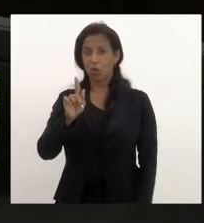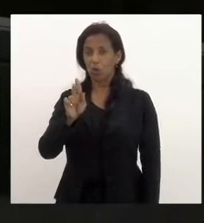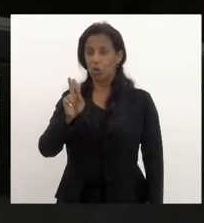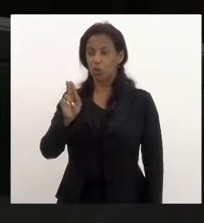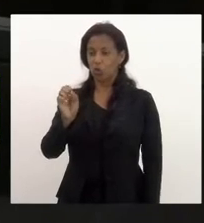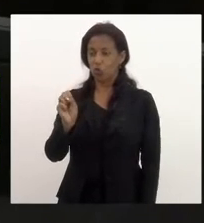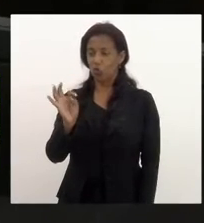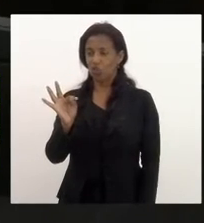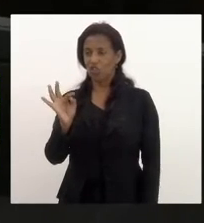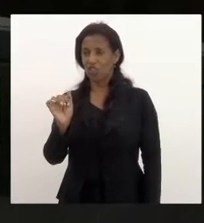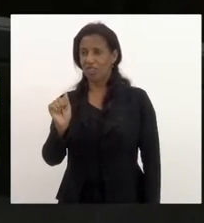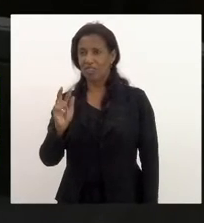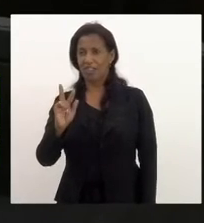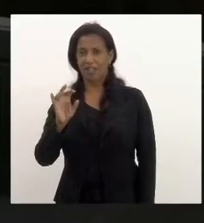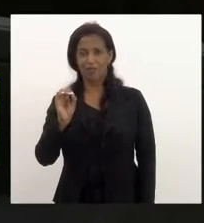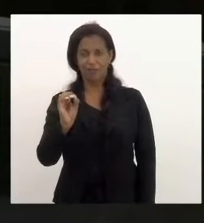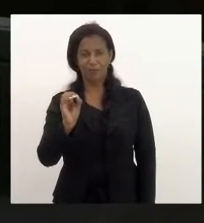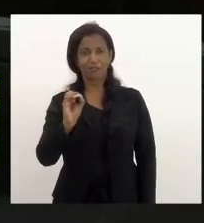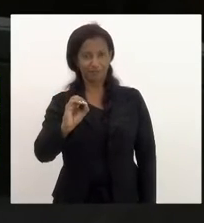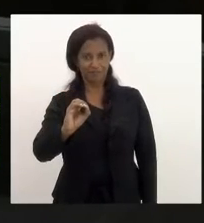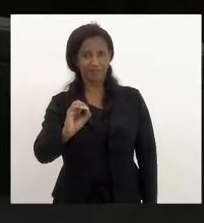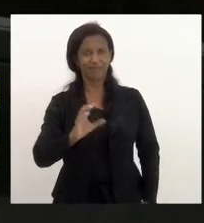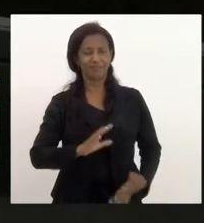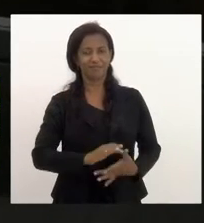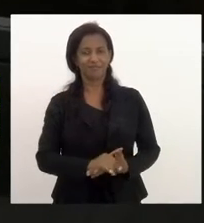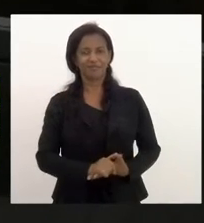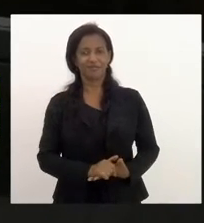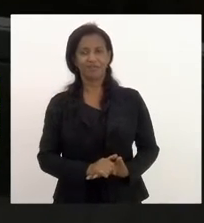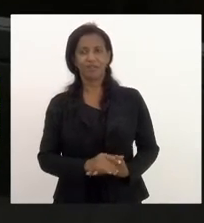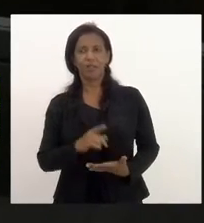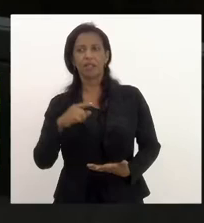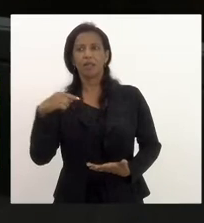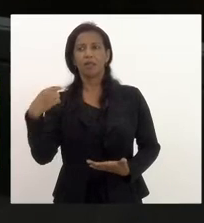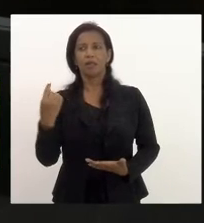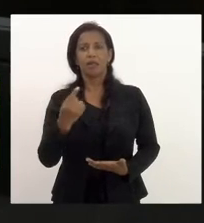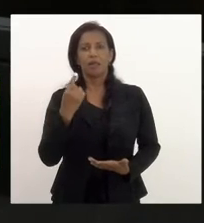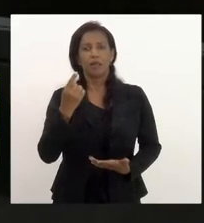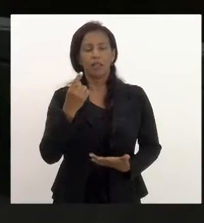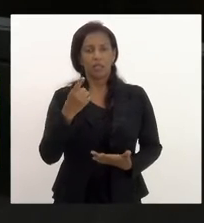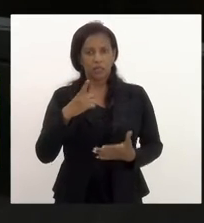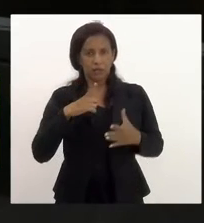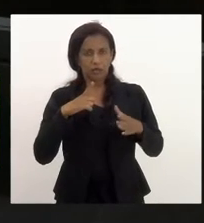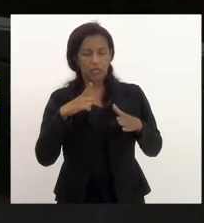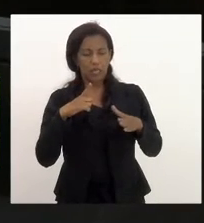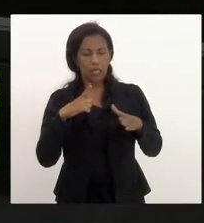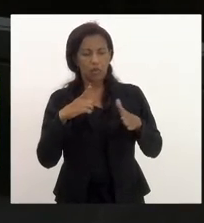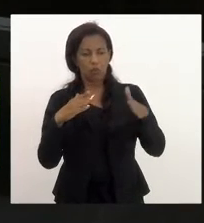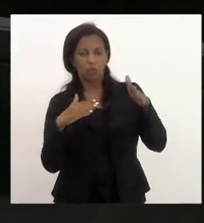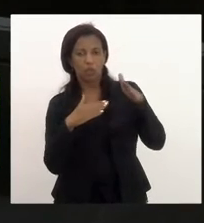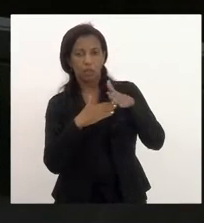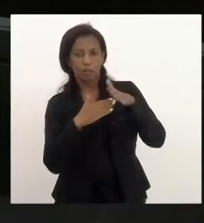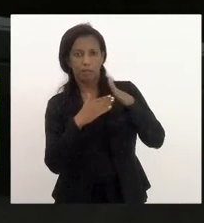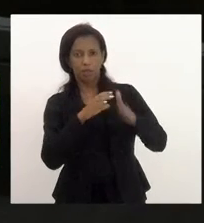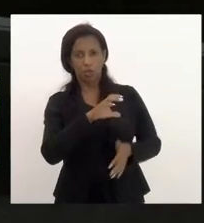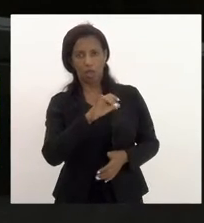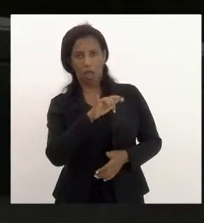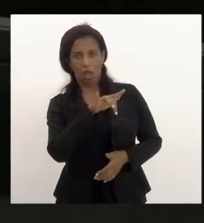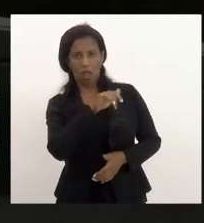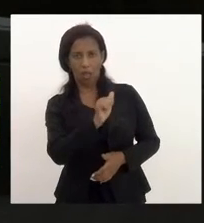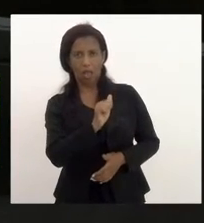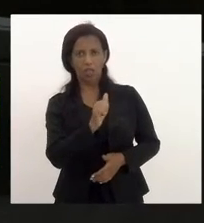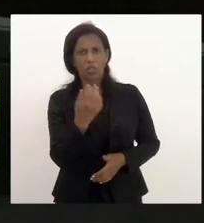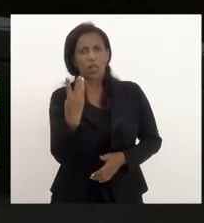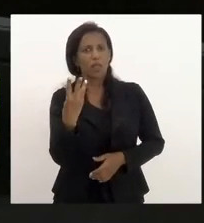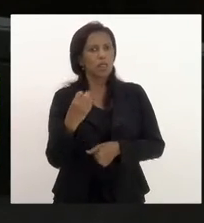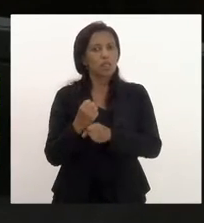o Gustavo é a gente tem uma livro de caixa e não são só por três anos o que a gente